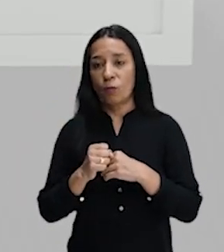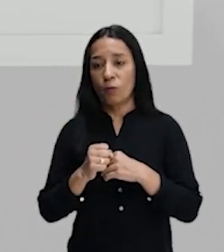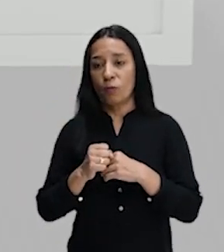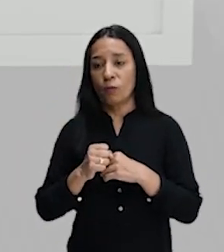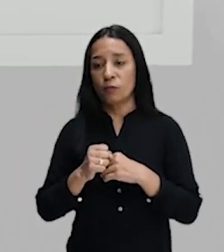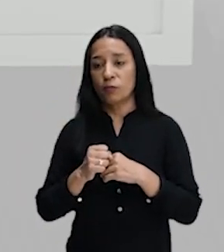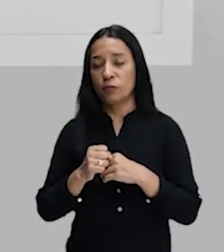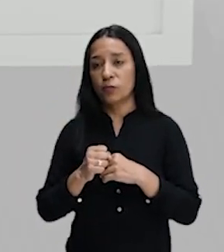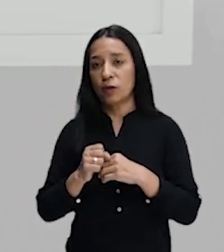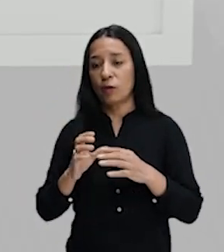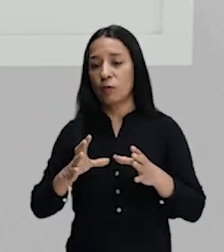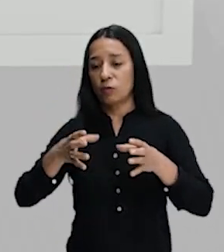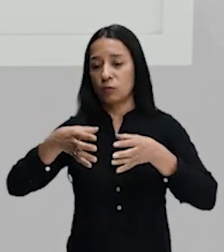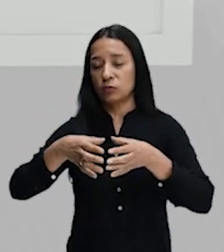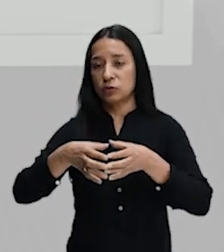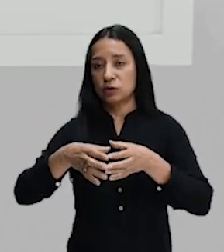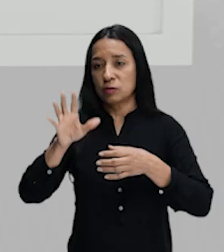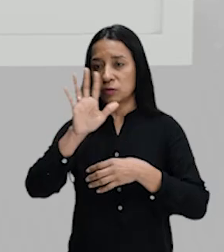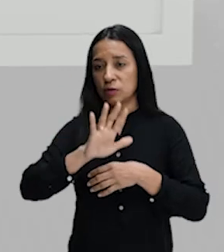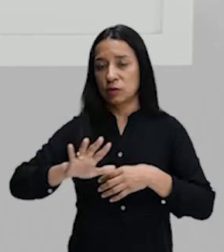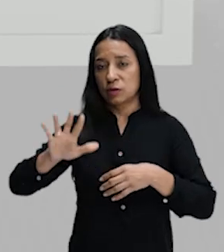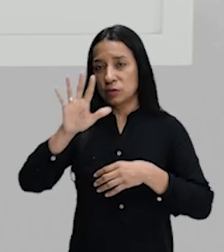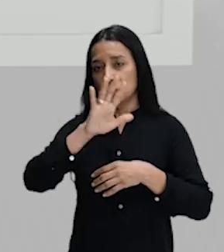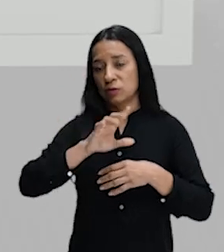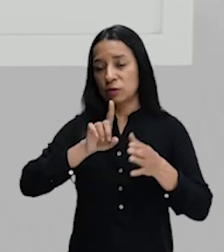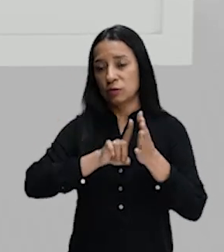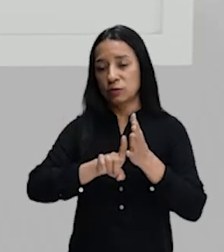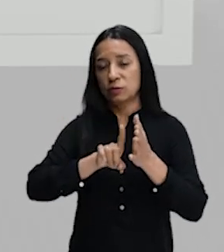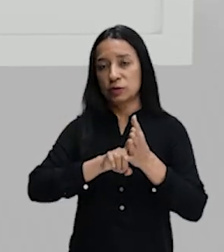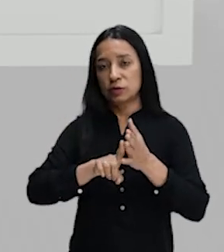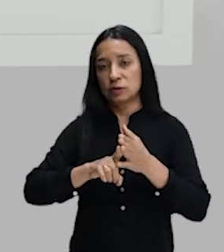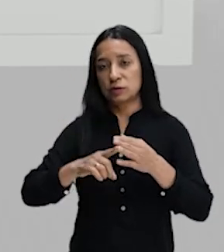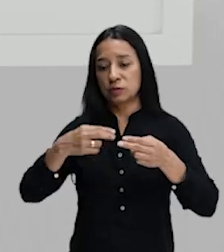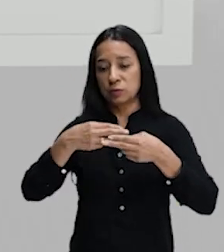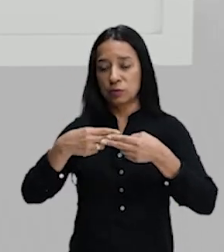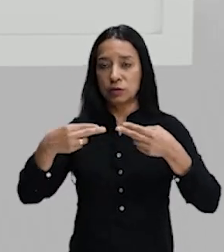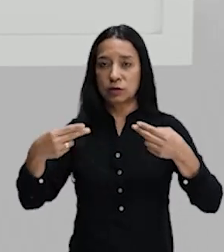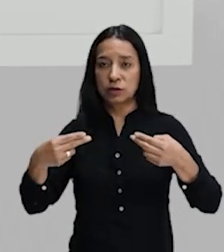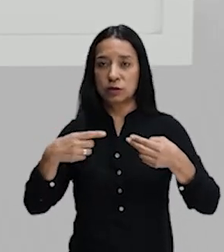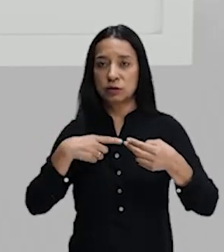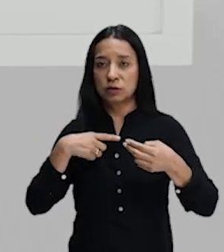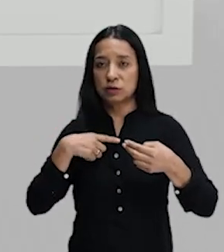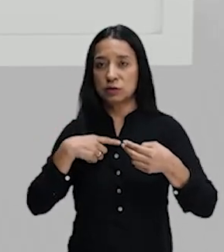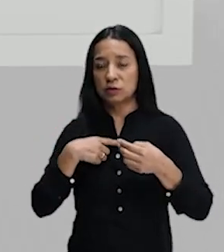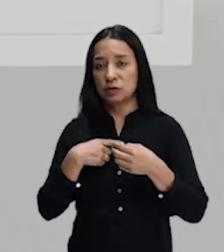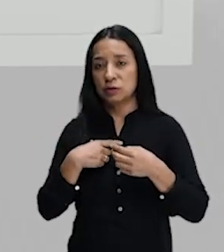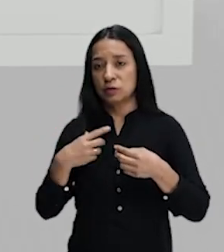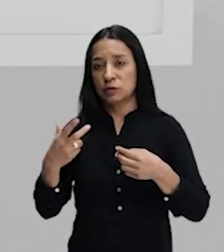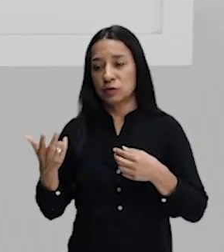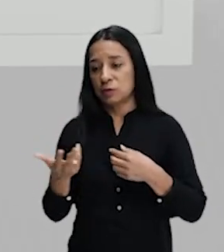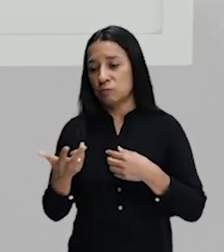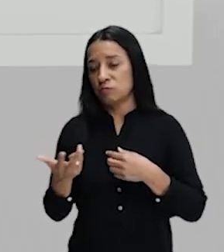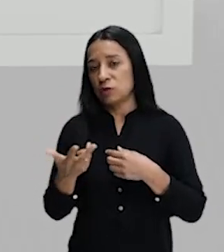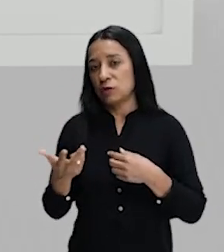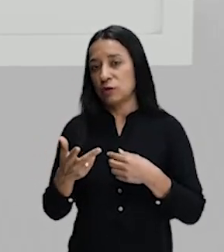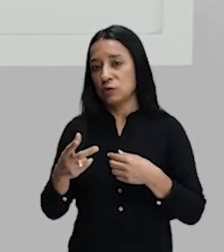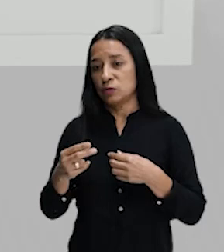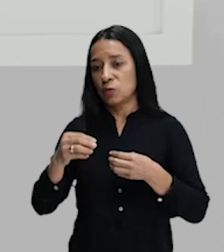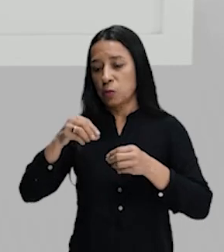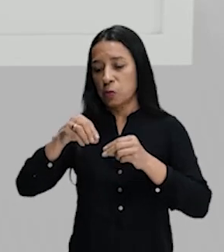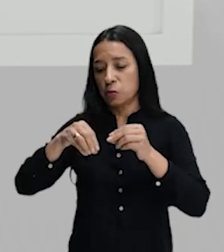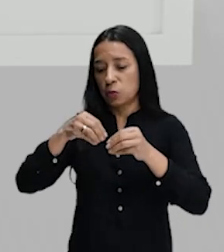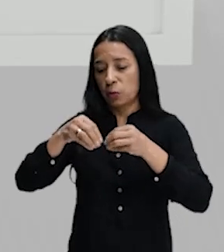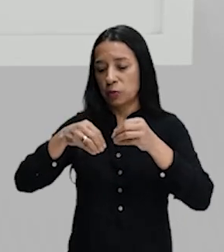Nacional de Pesquisa em Energias e Materiais, nós temos um acelerador de partículas, certo? Nível 4,